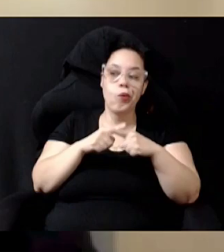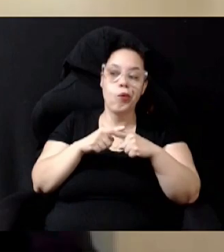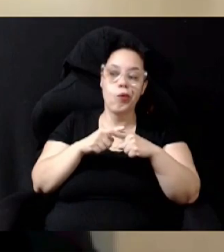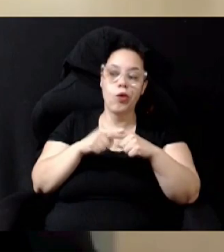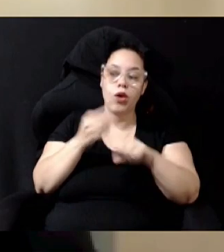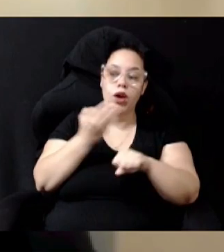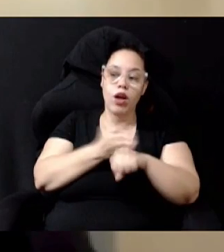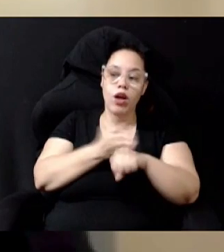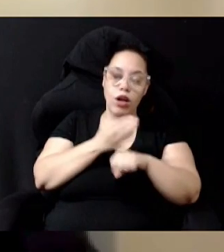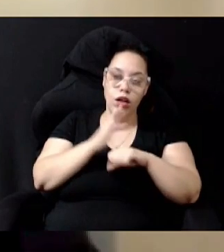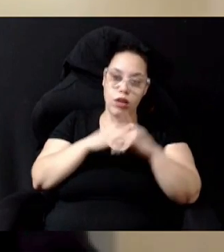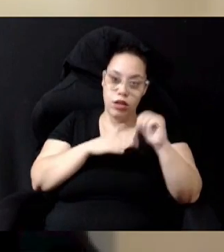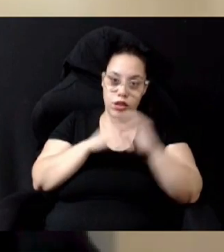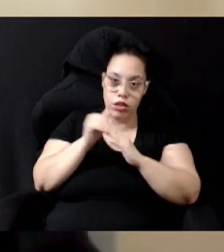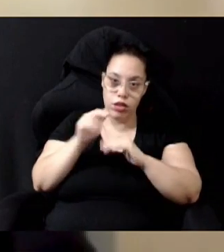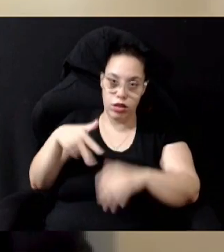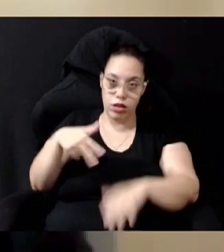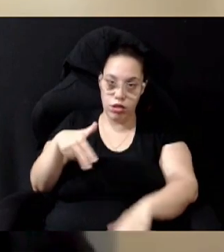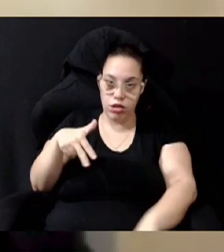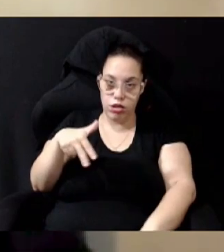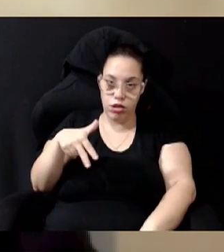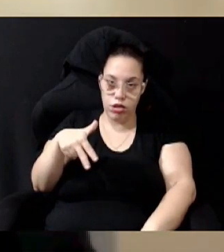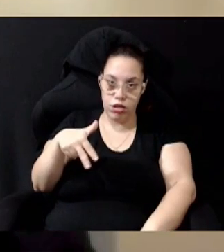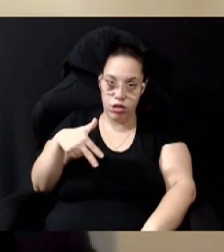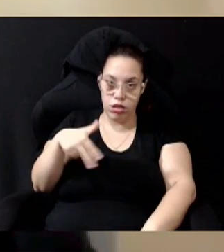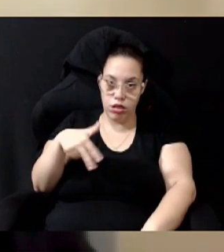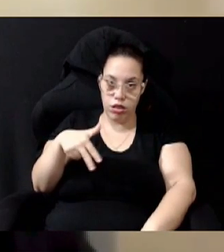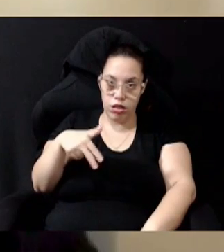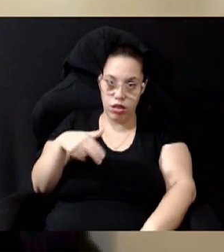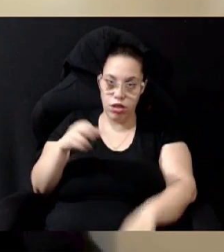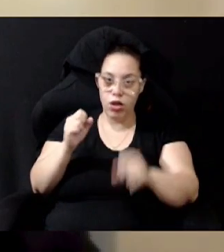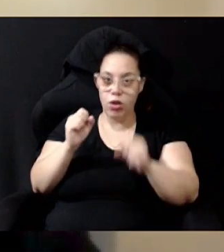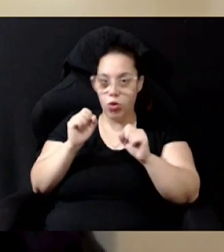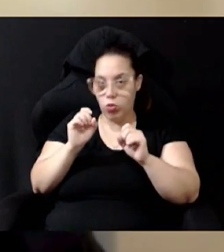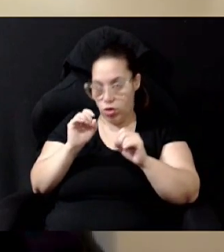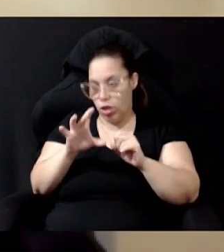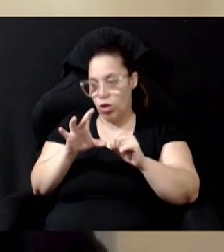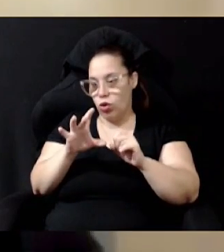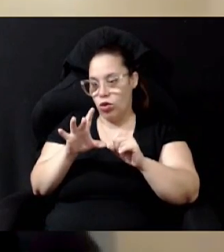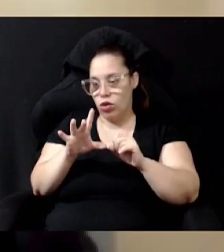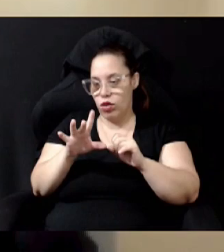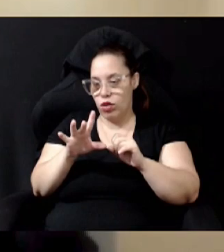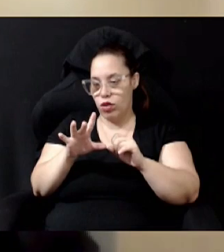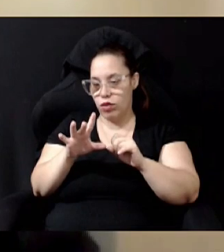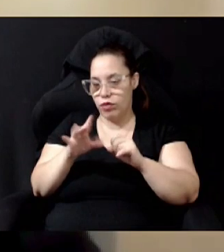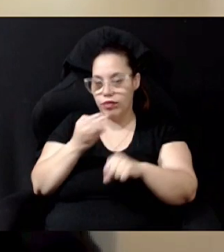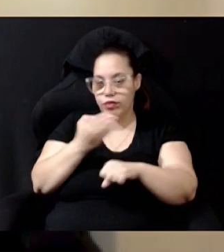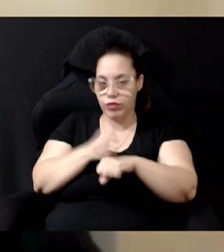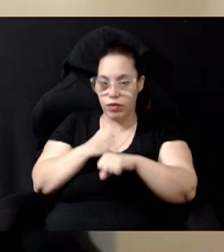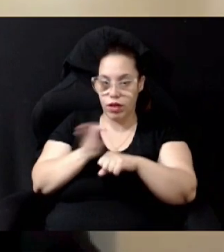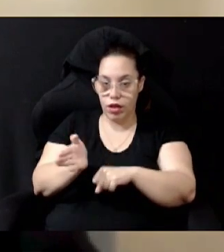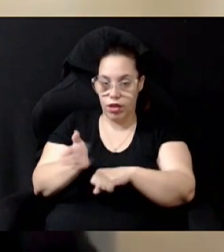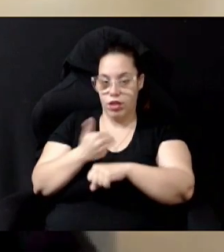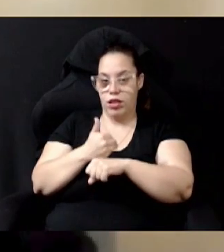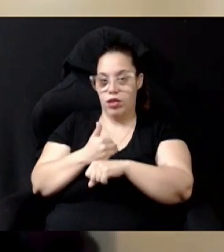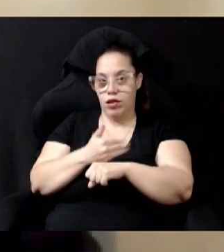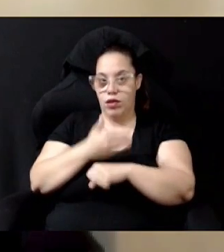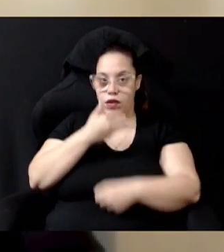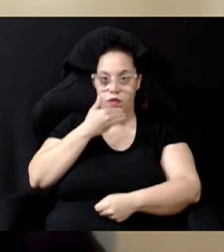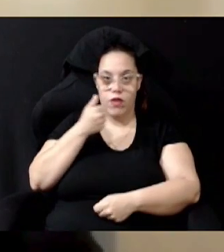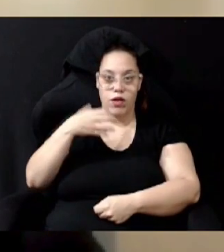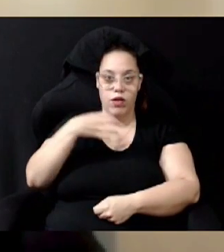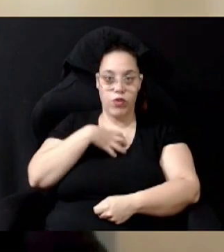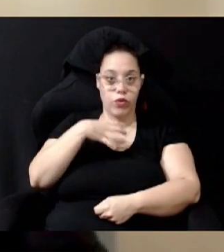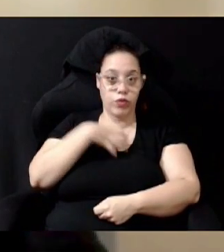pernas inquietas e é pernas inquietas por si só, trata mais cedo, melhora os sintomas e melhora